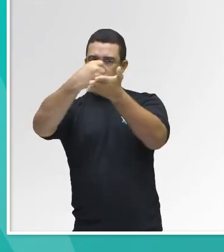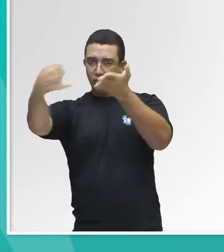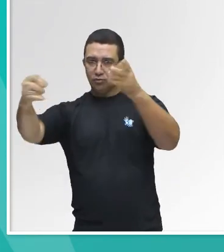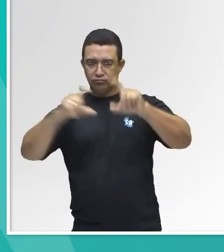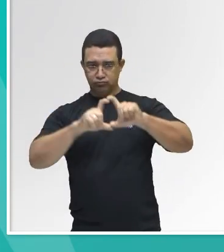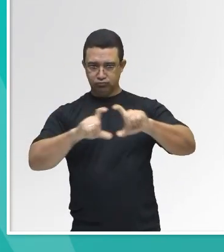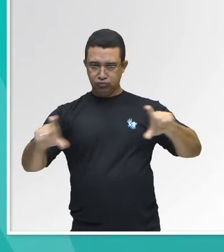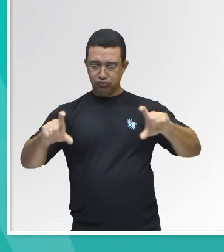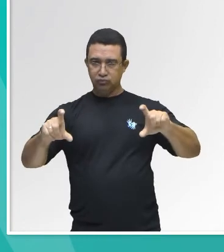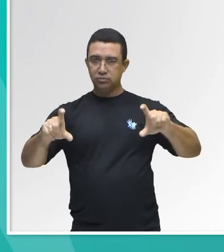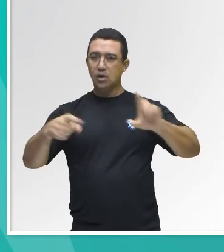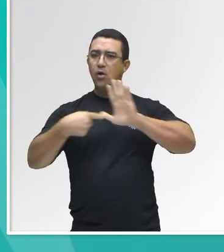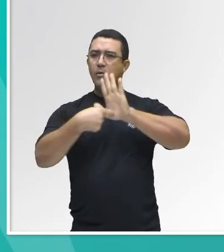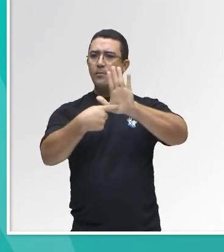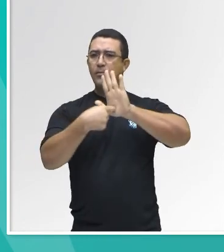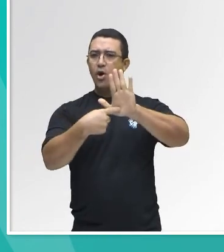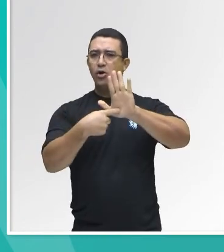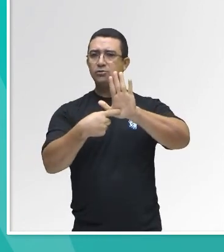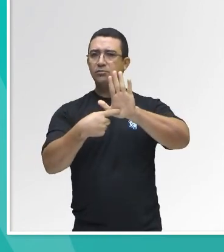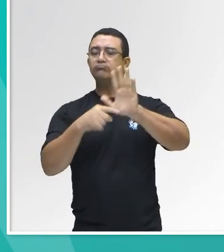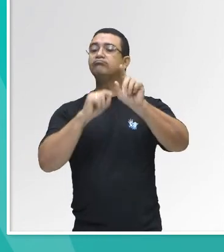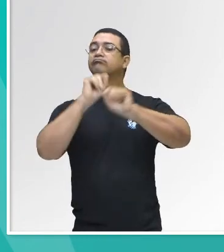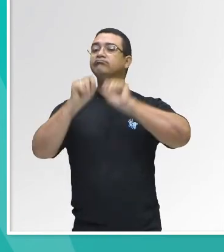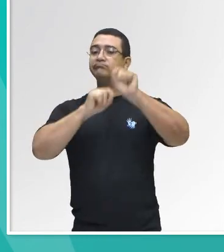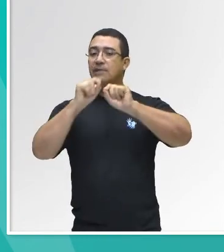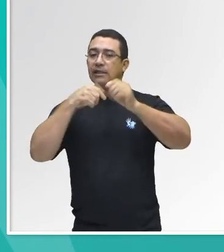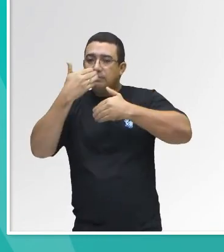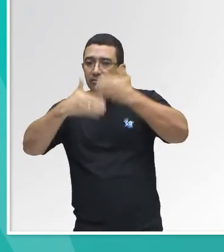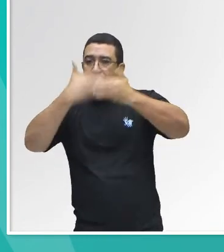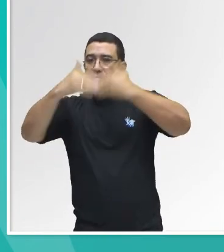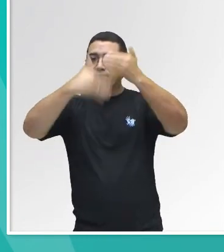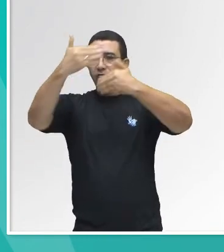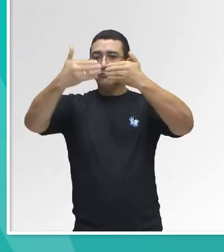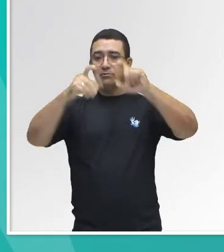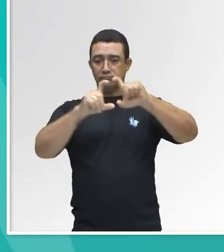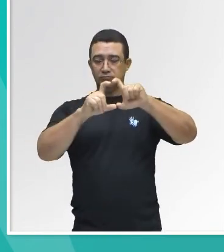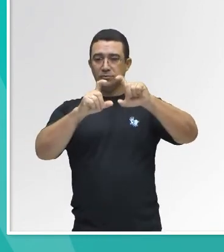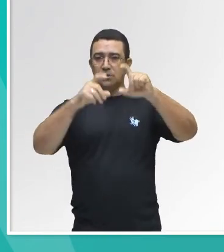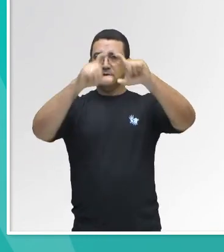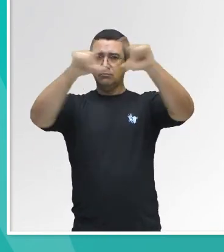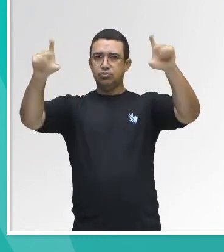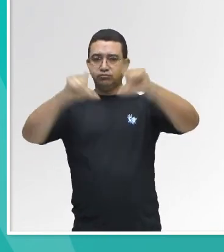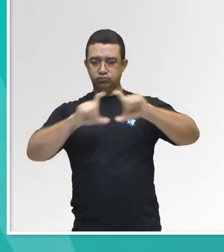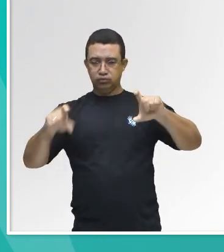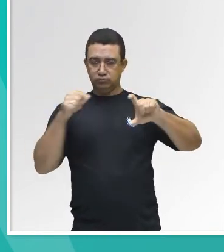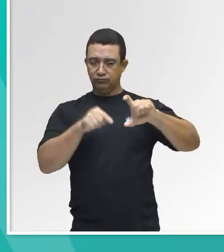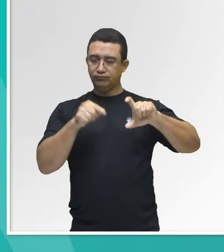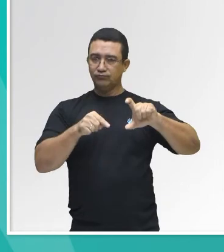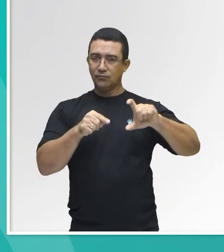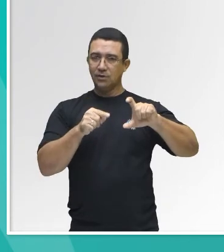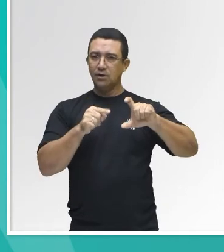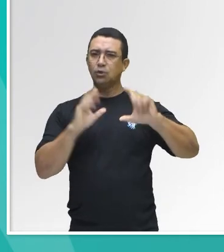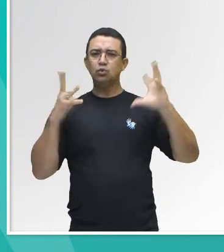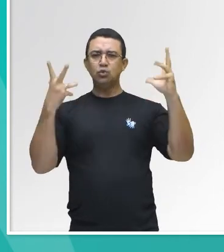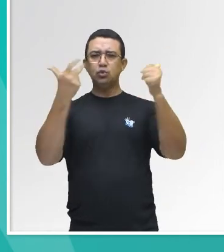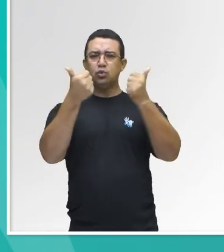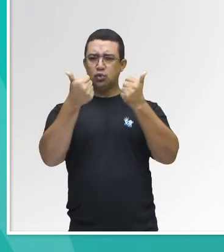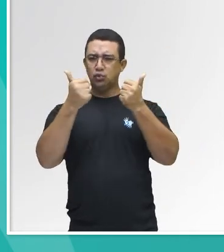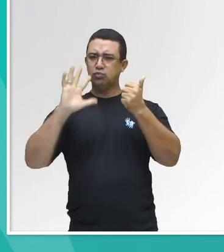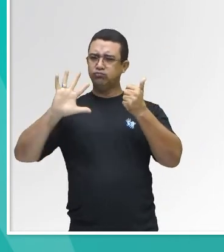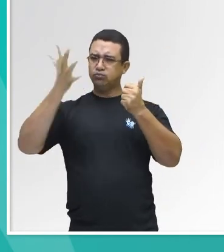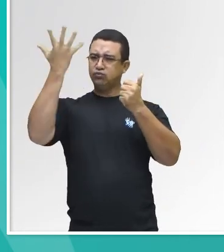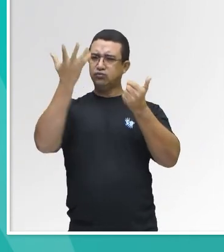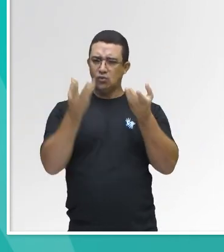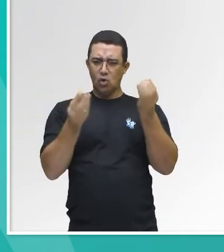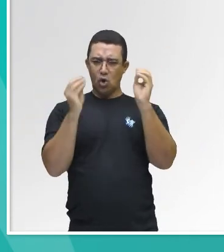la exposición. Nessa segunda etapa, os hechos são puestos sobre a